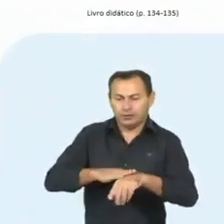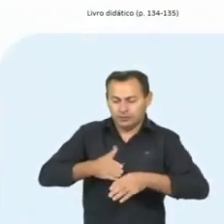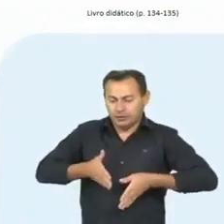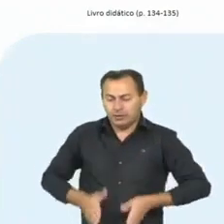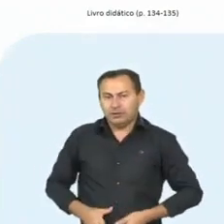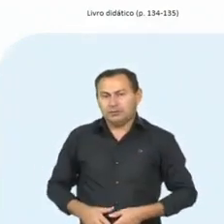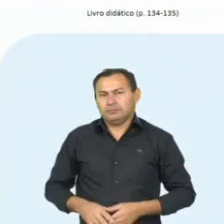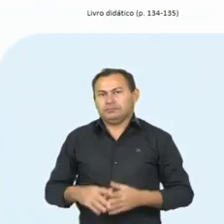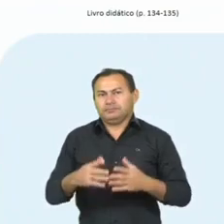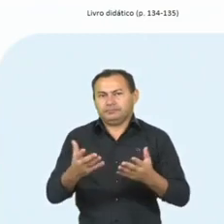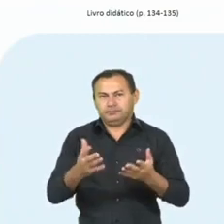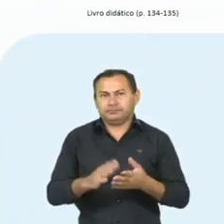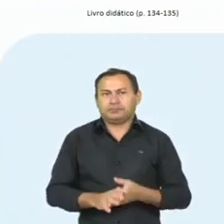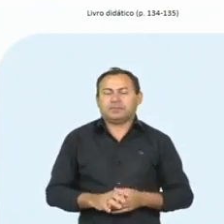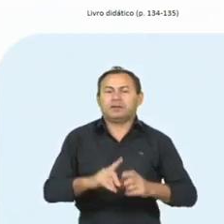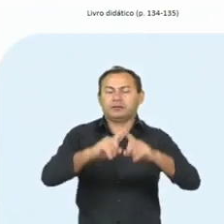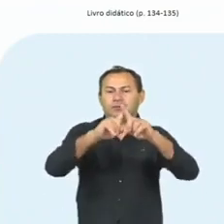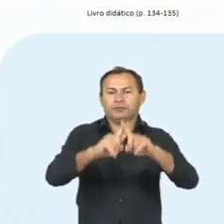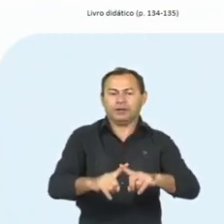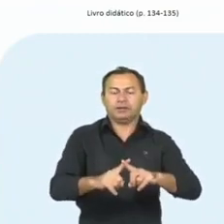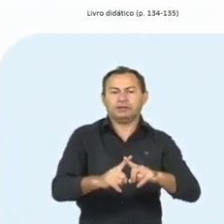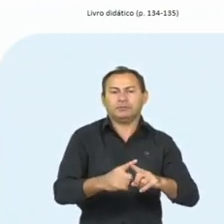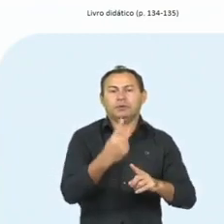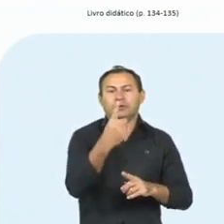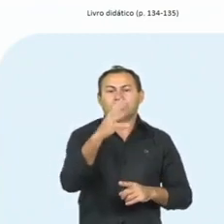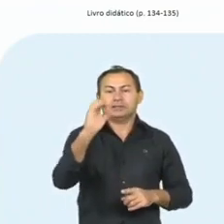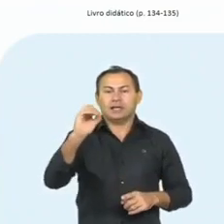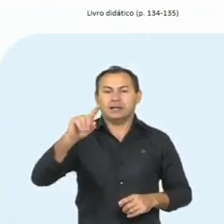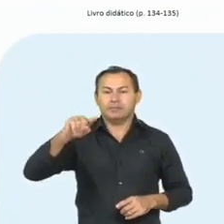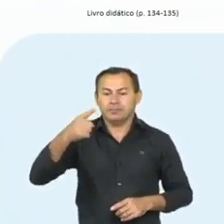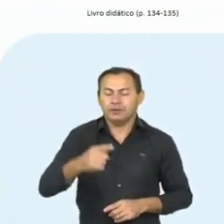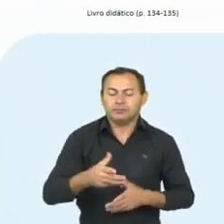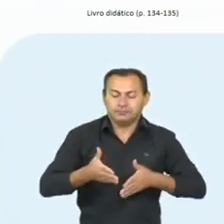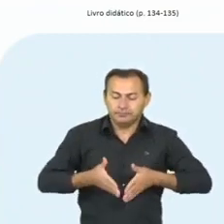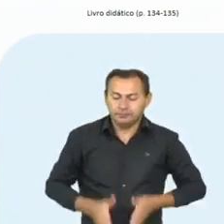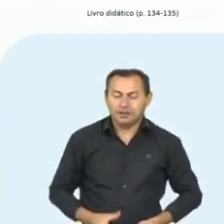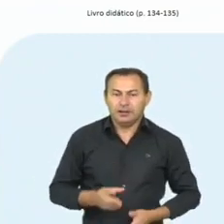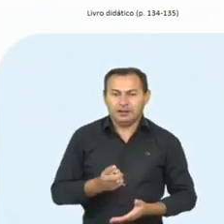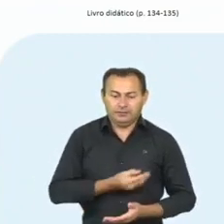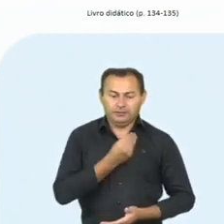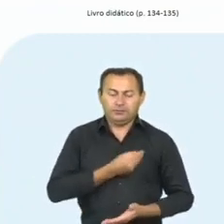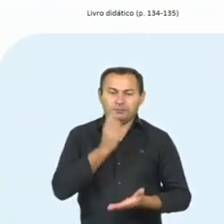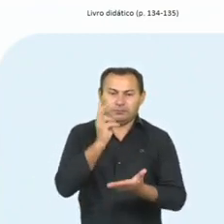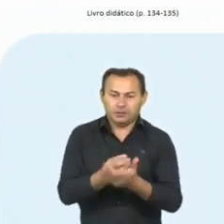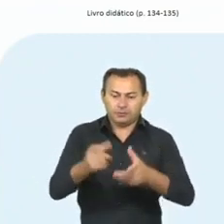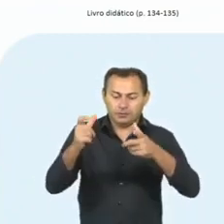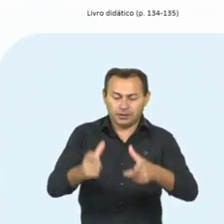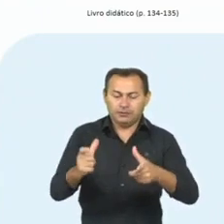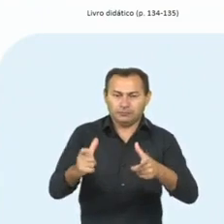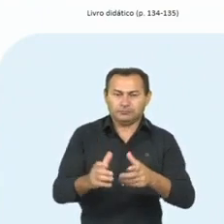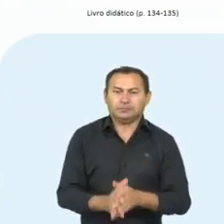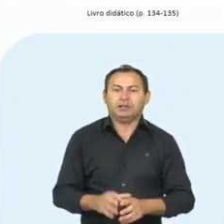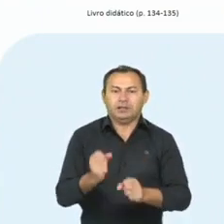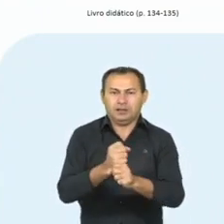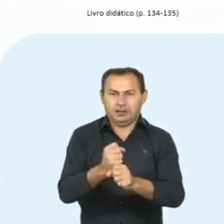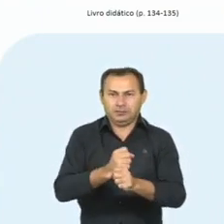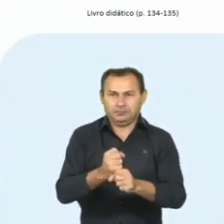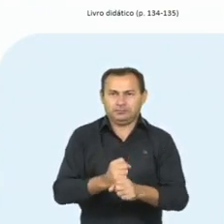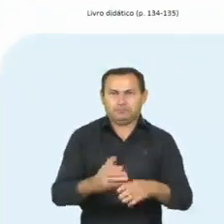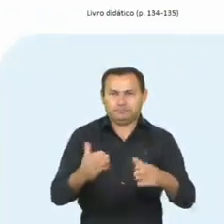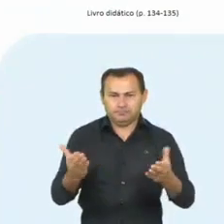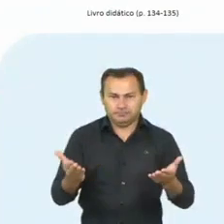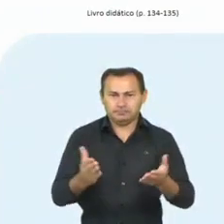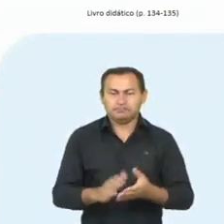puerpério, multiplicado por 100.000 e nascidos vivos na mesma localidade e ano.